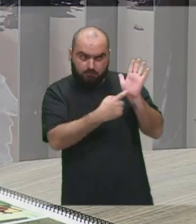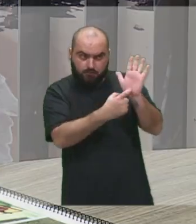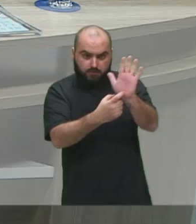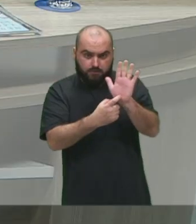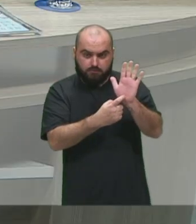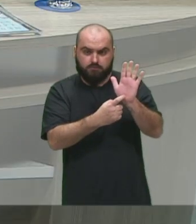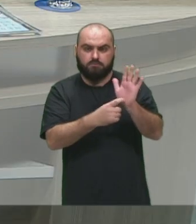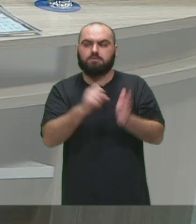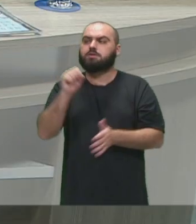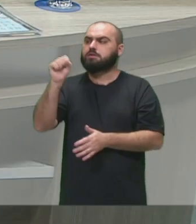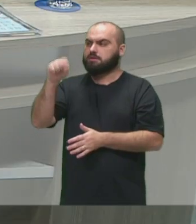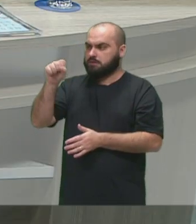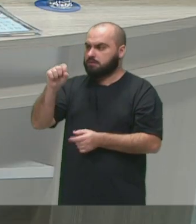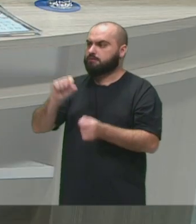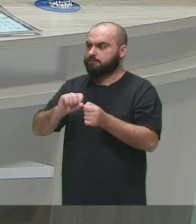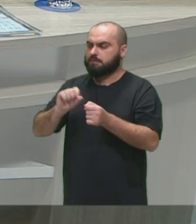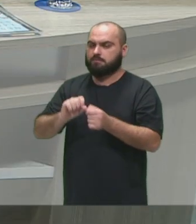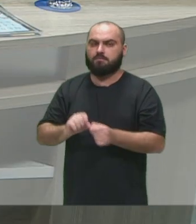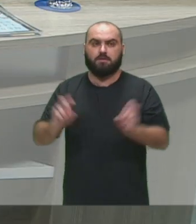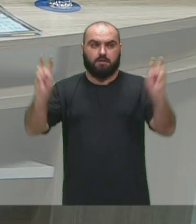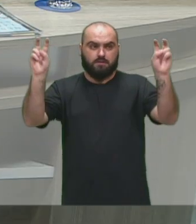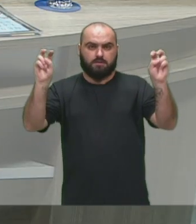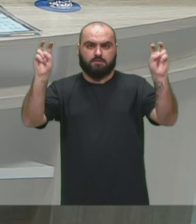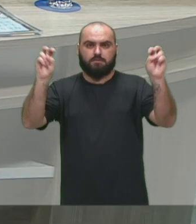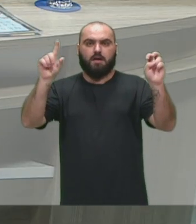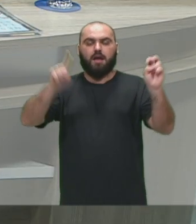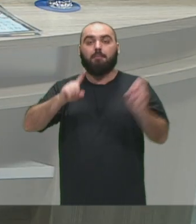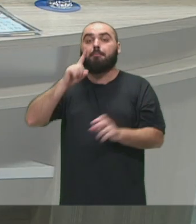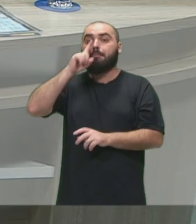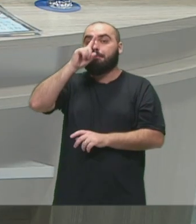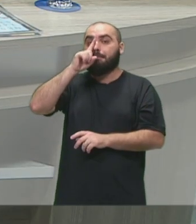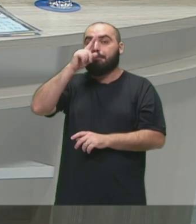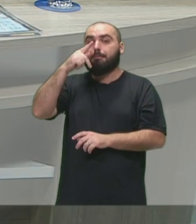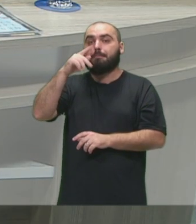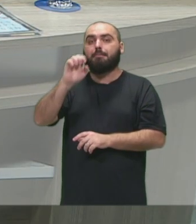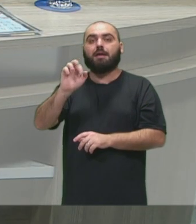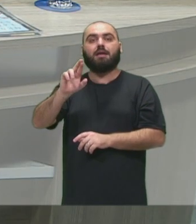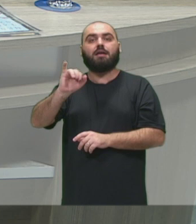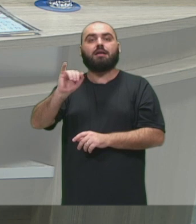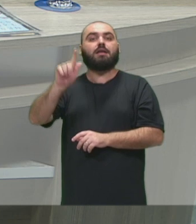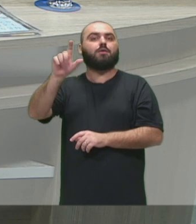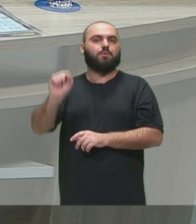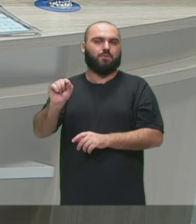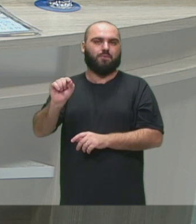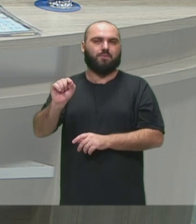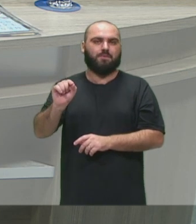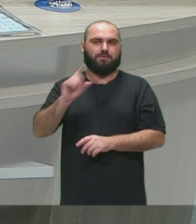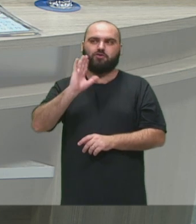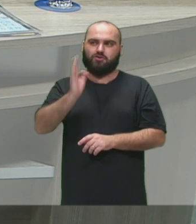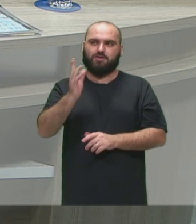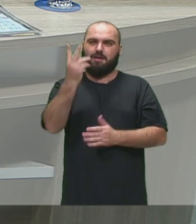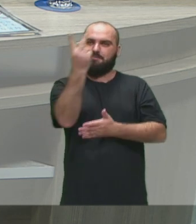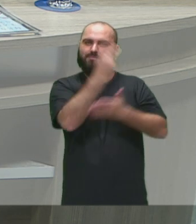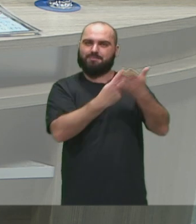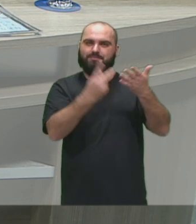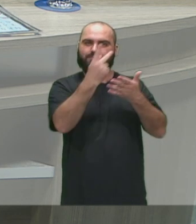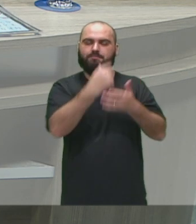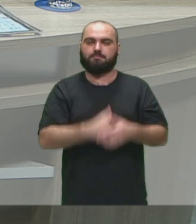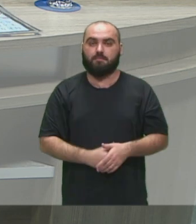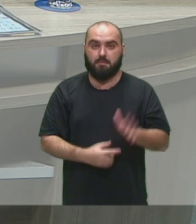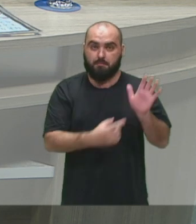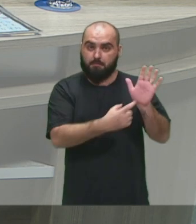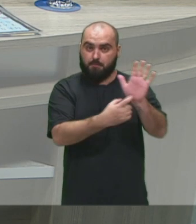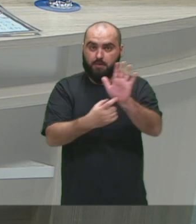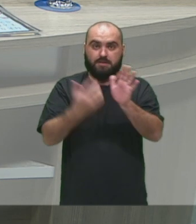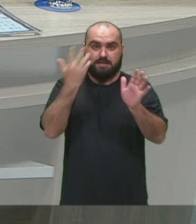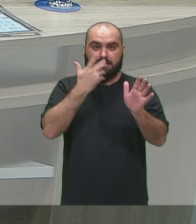tem um perigo, existe que o perigo? O título dela é Perigo. Essa obra está ali. Ela mostra as crianças dentro